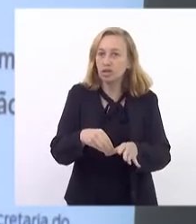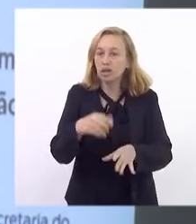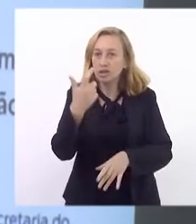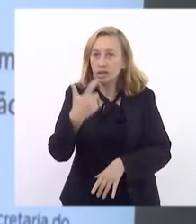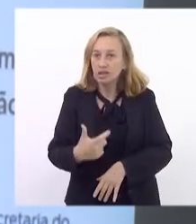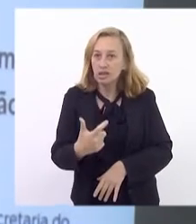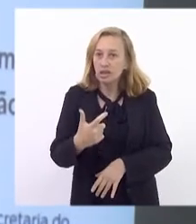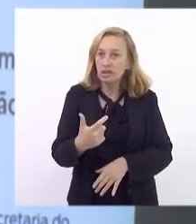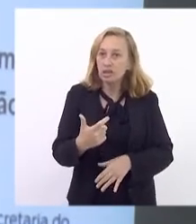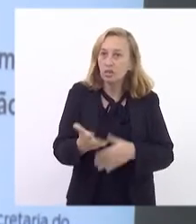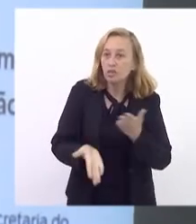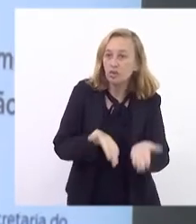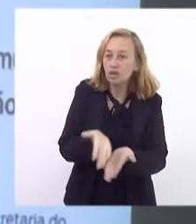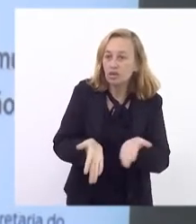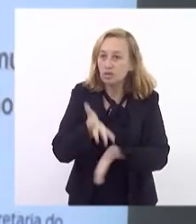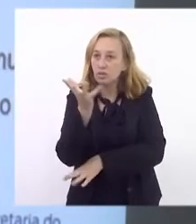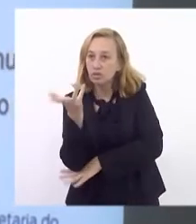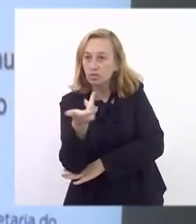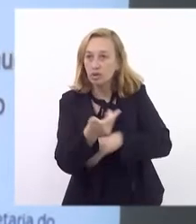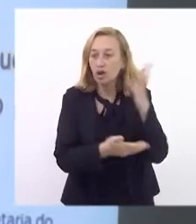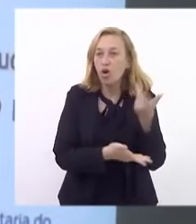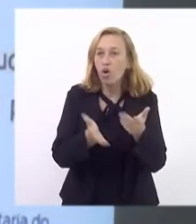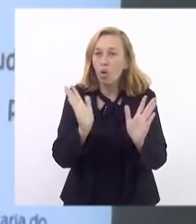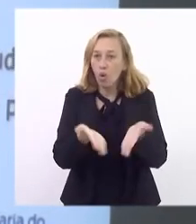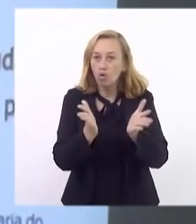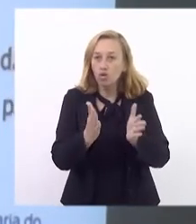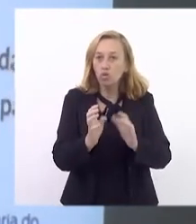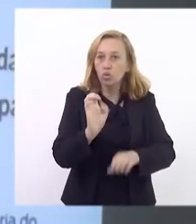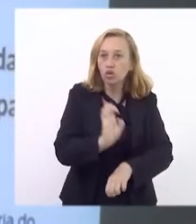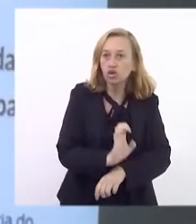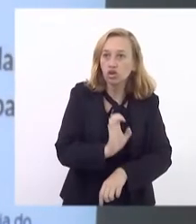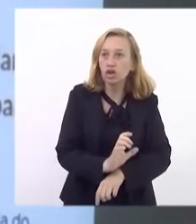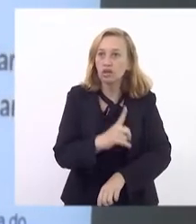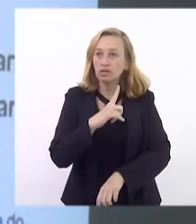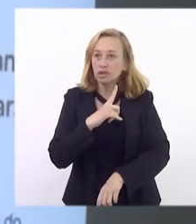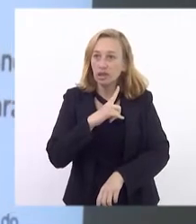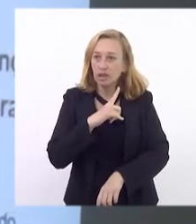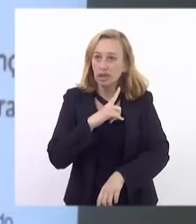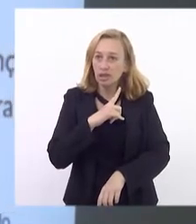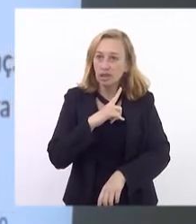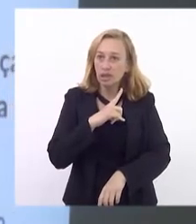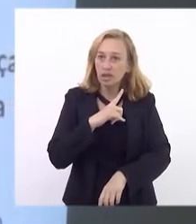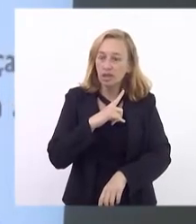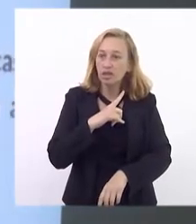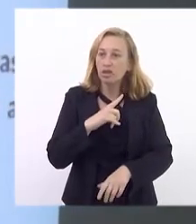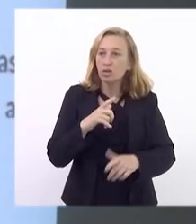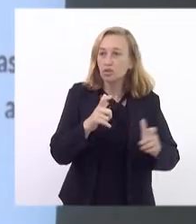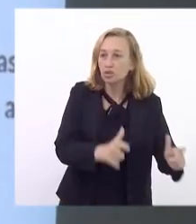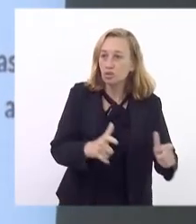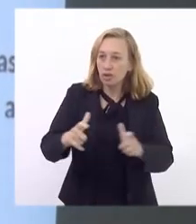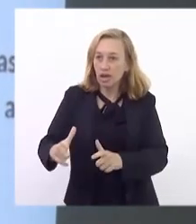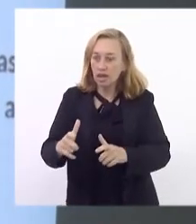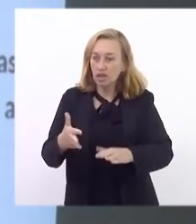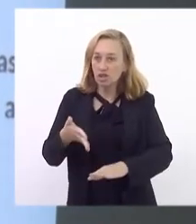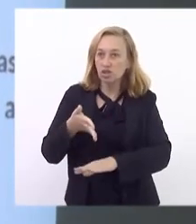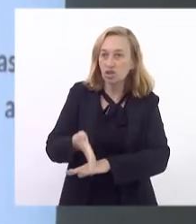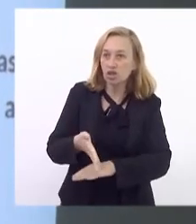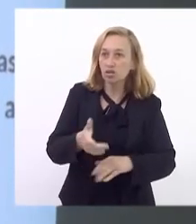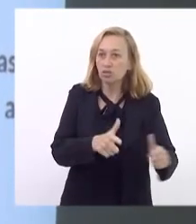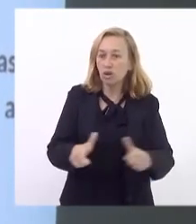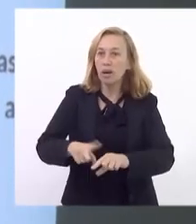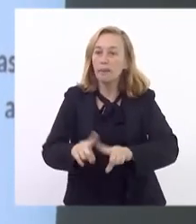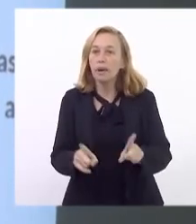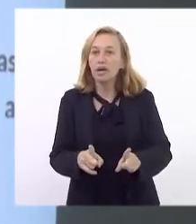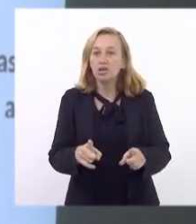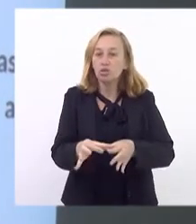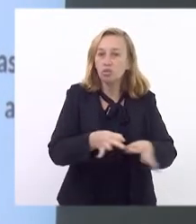mudança local. Hoje, o Estado ele tem um braço, e um braço que alcança os locais, mas eu acho que o